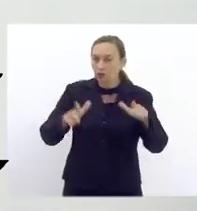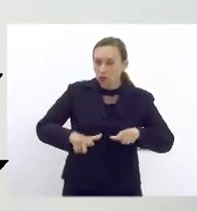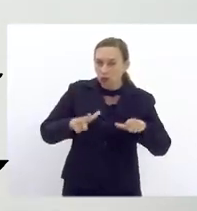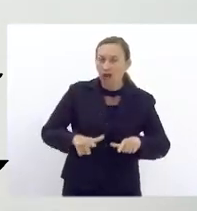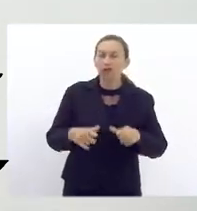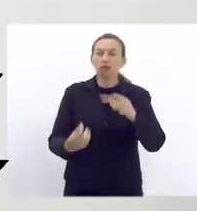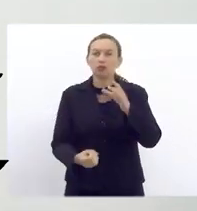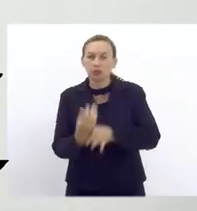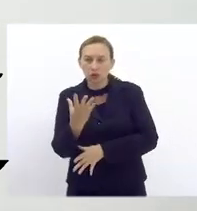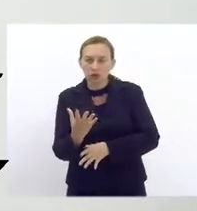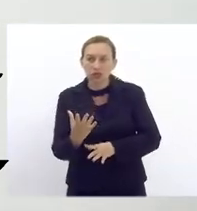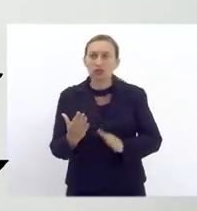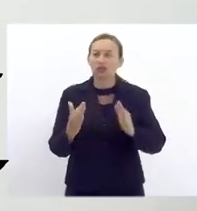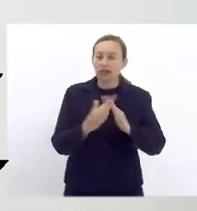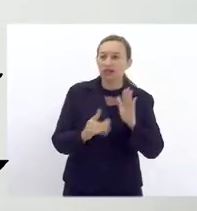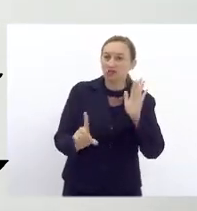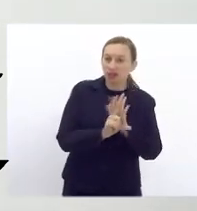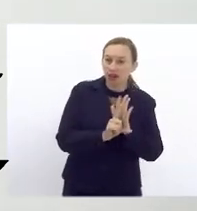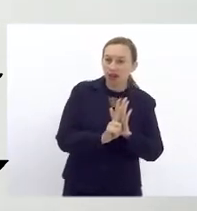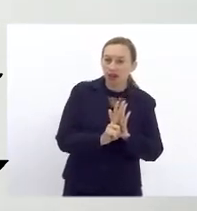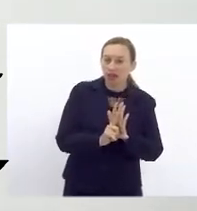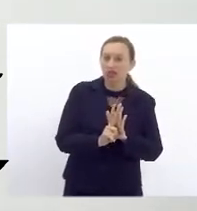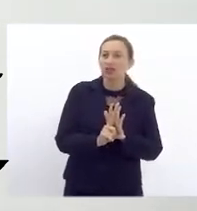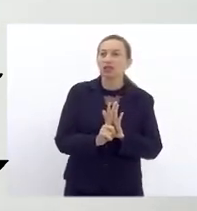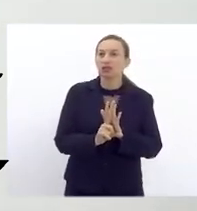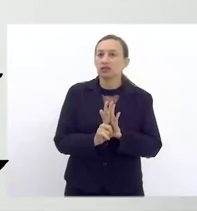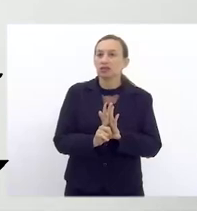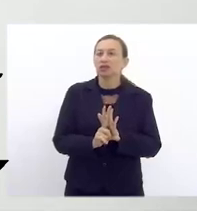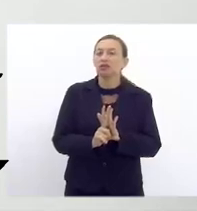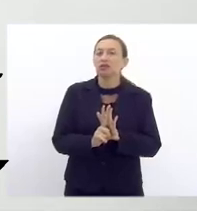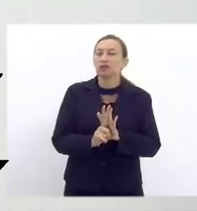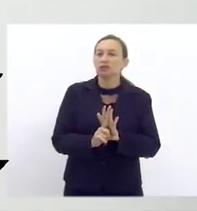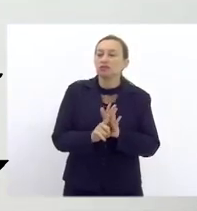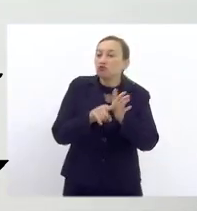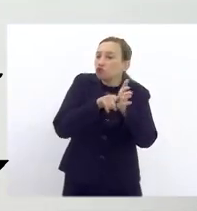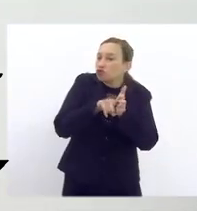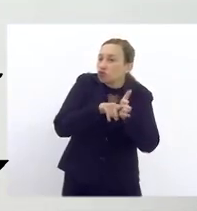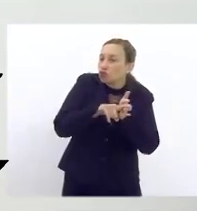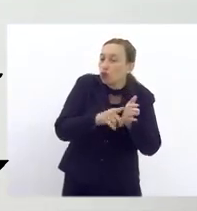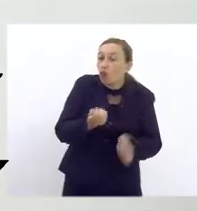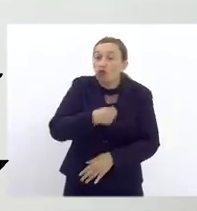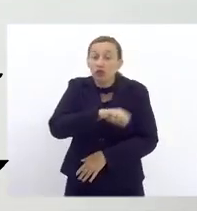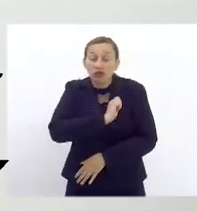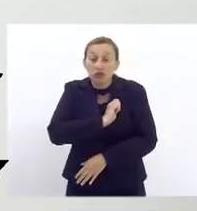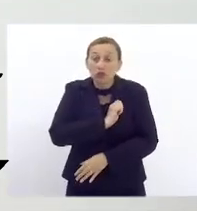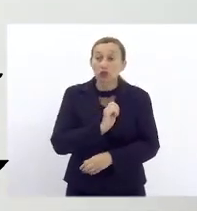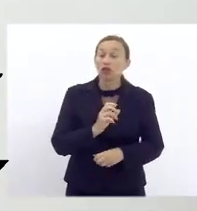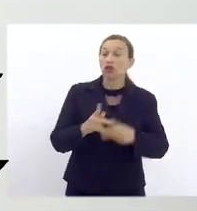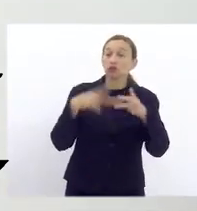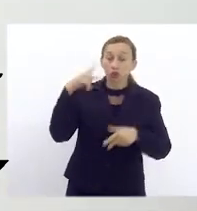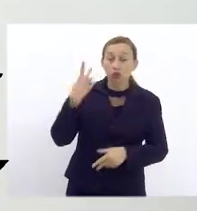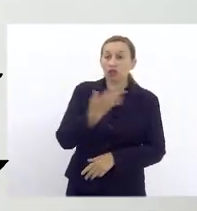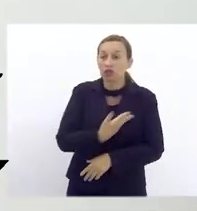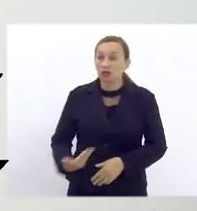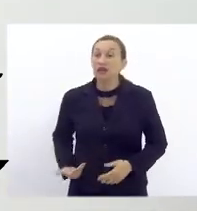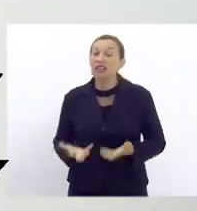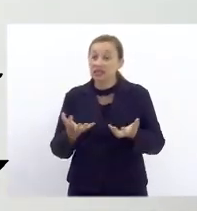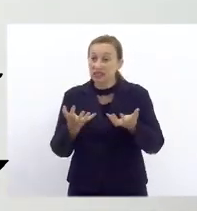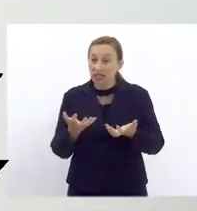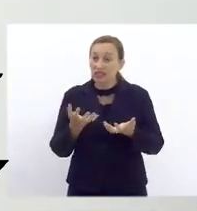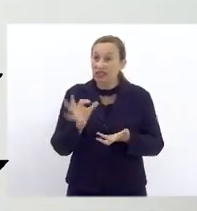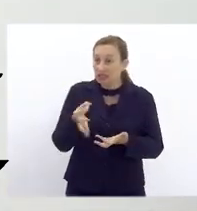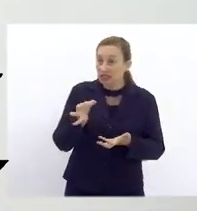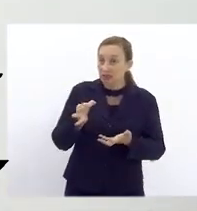produção Legislativa que estão aqui no espaço de fazer a fiscalização das políticas públicas se vocês querem de fato dar prioridade